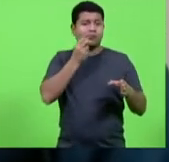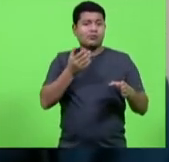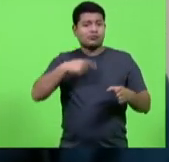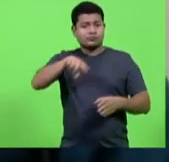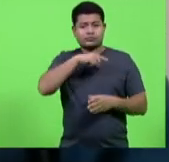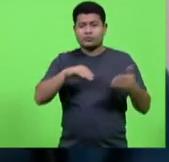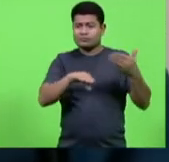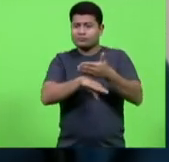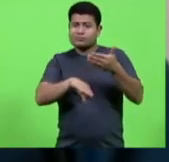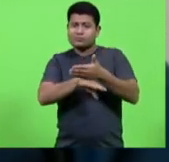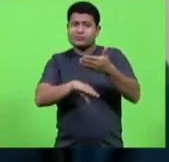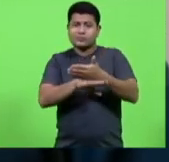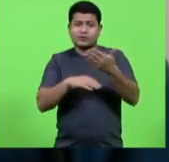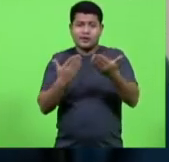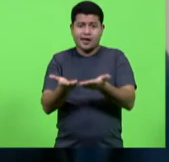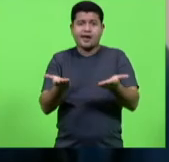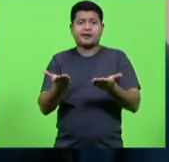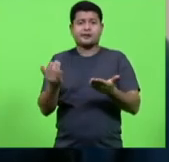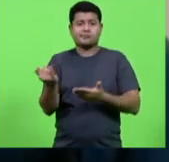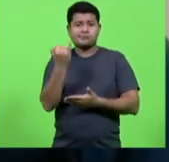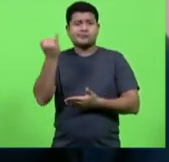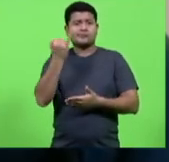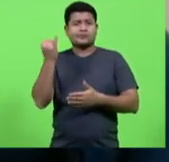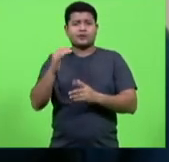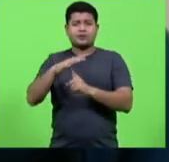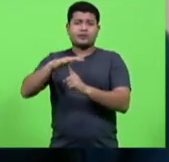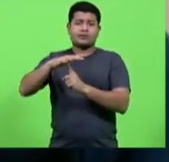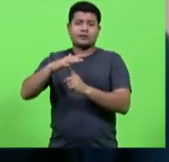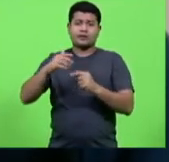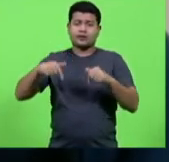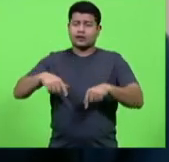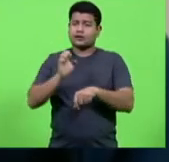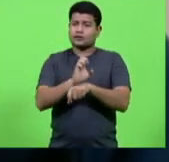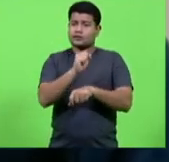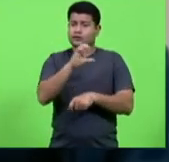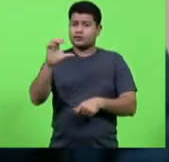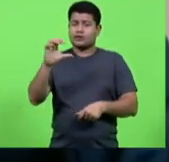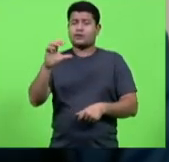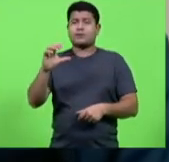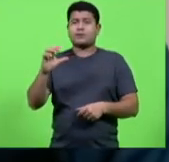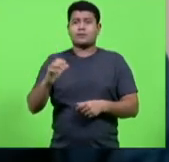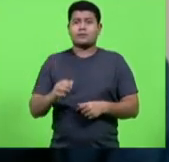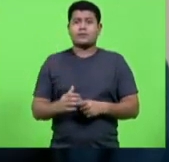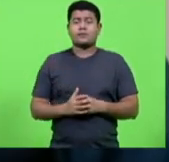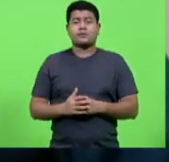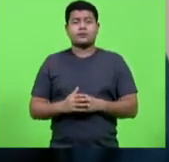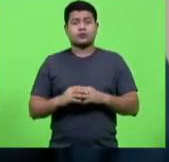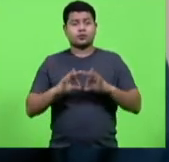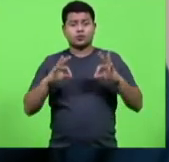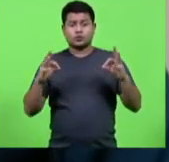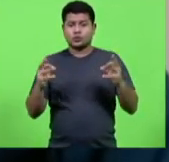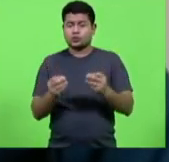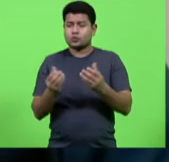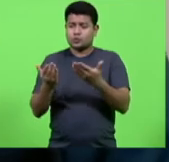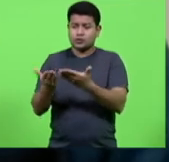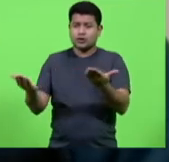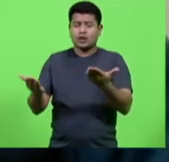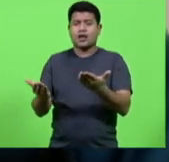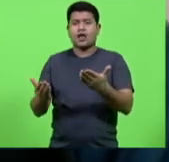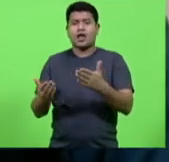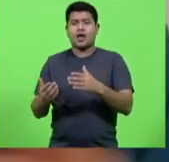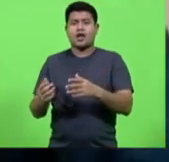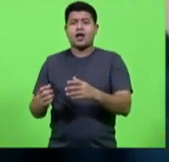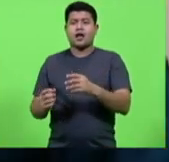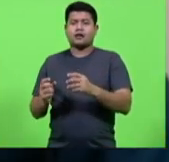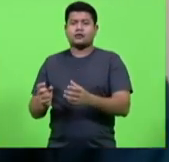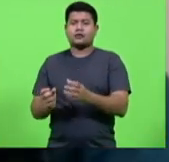participar desta importante feira no nosso estado de Santa Catarina. A todos os expositores e